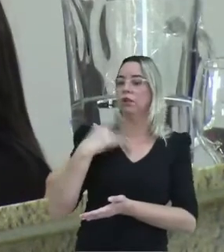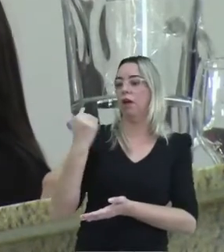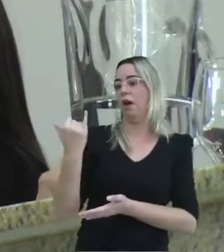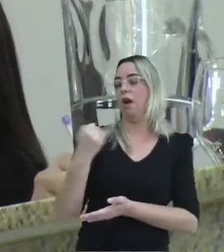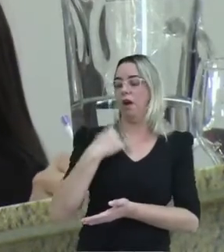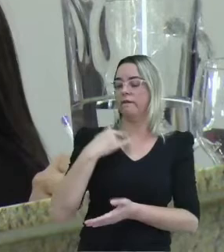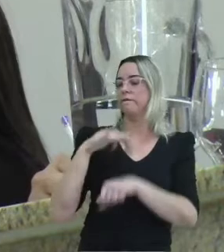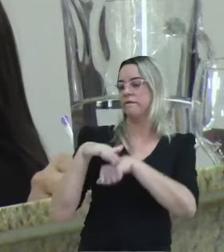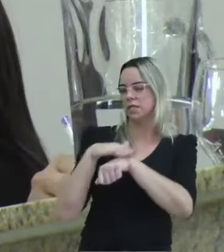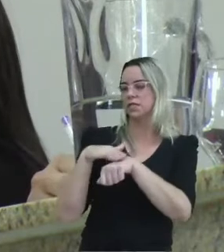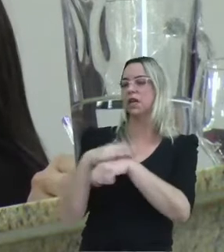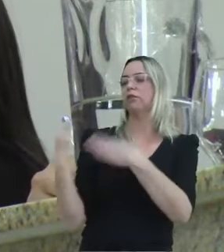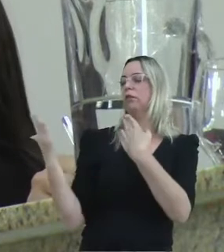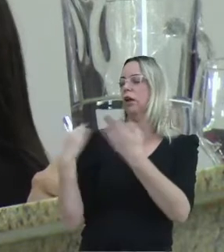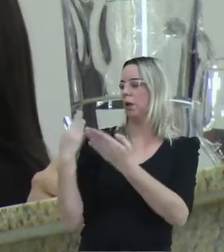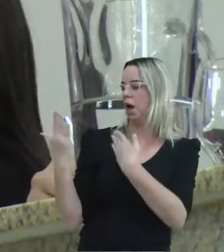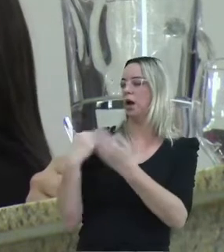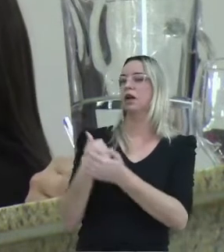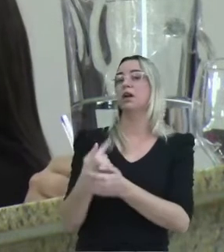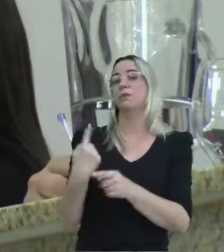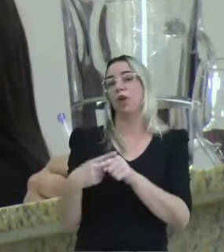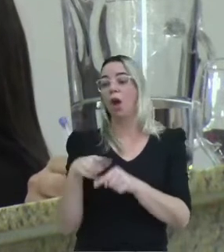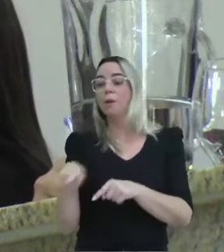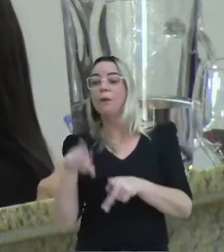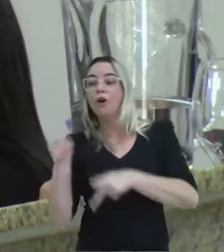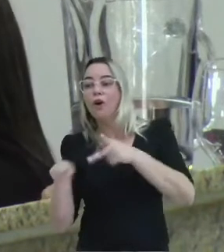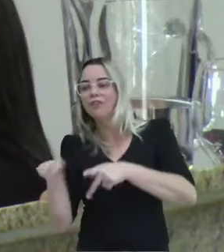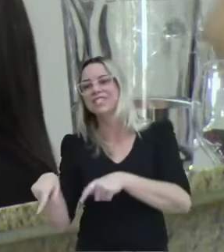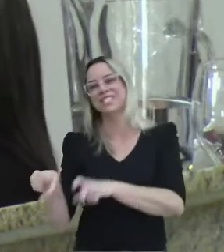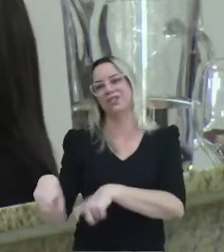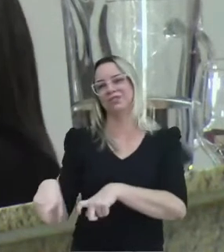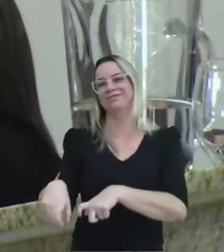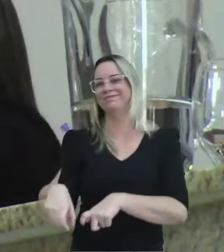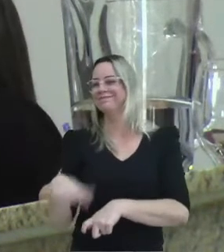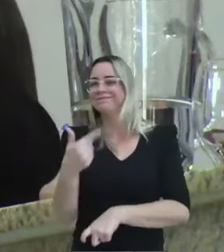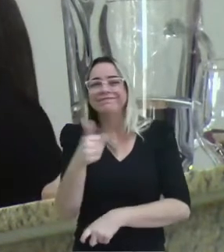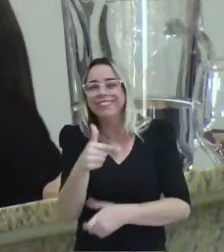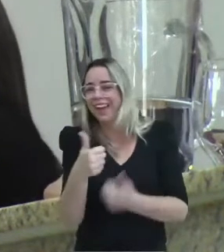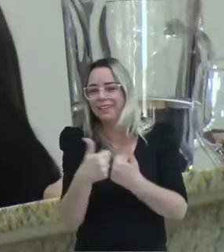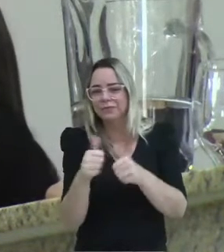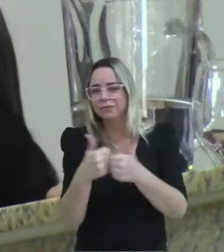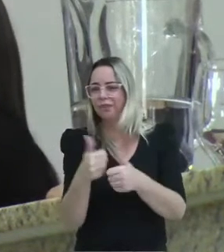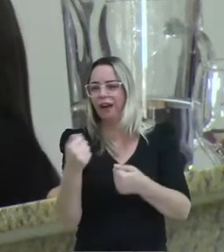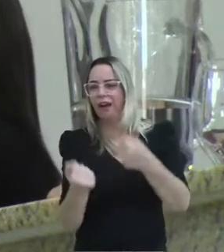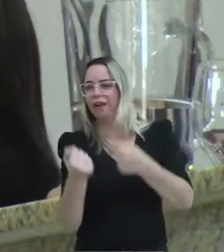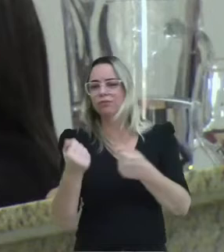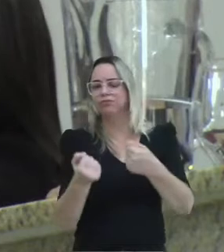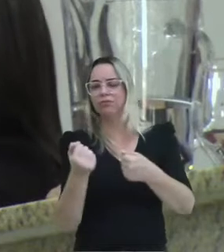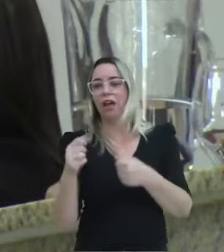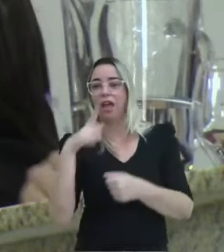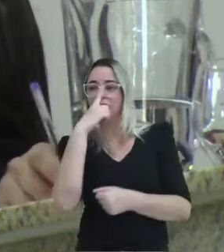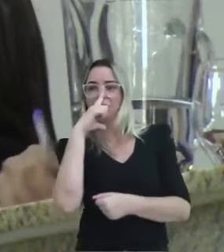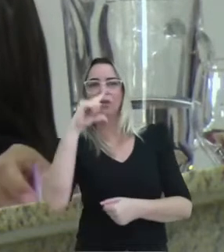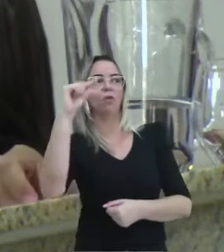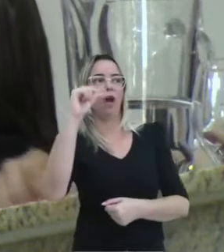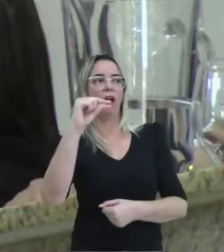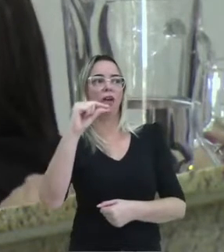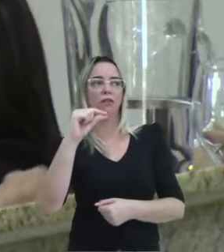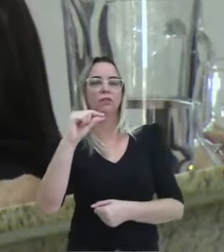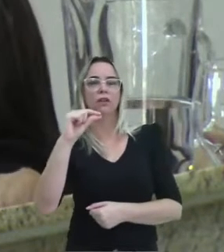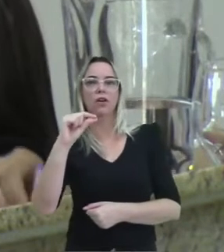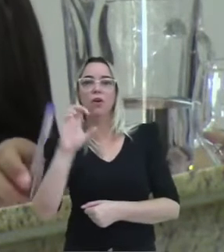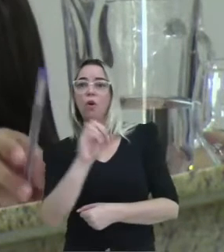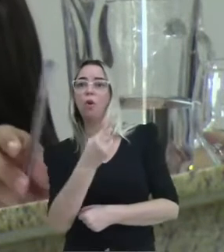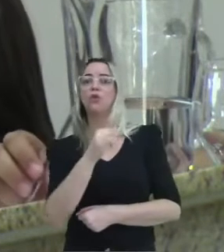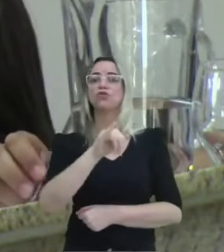comentando, porque realmente aquele pessoal dali sofre muito por não ter transporte muito para subir para o Tamanduá ou para Jurubeba. E